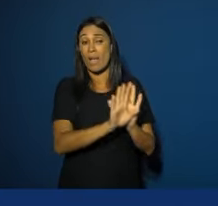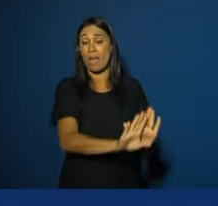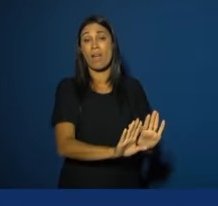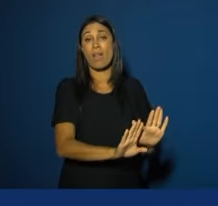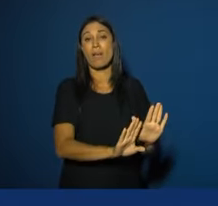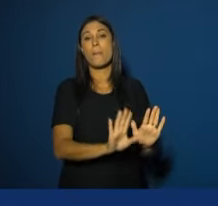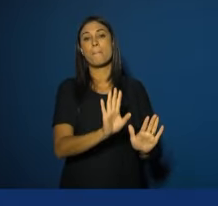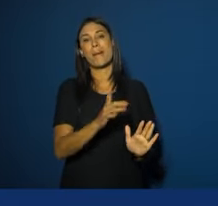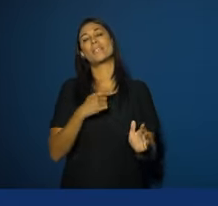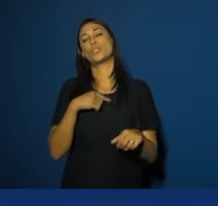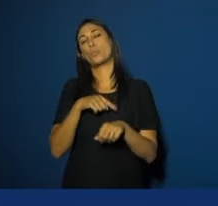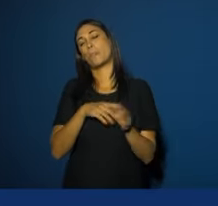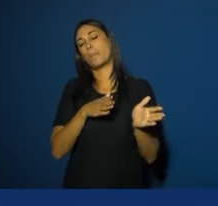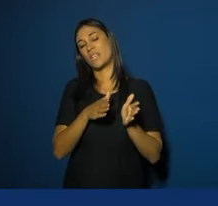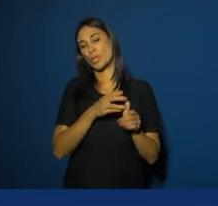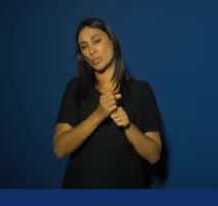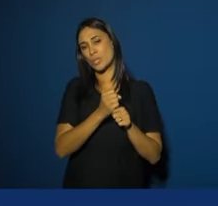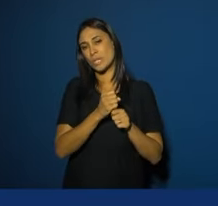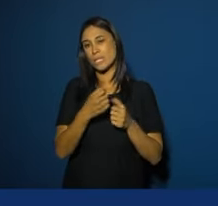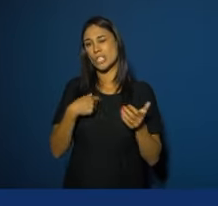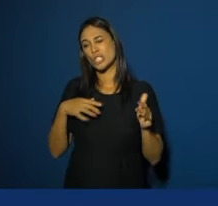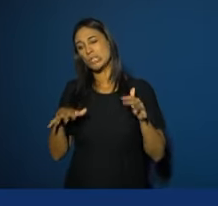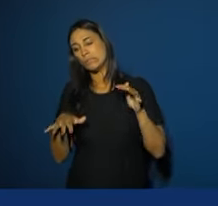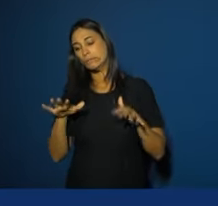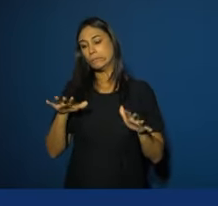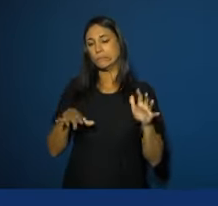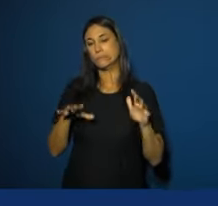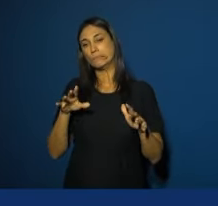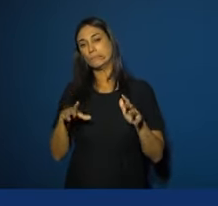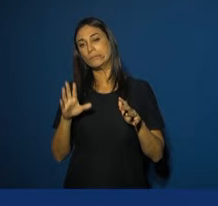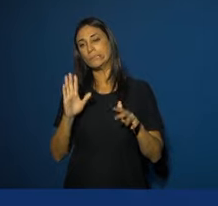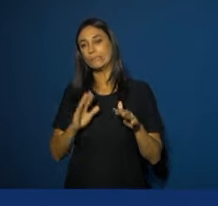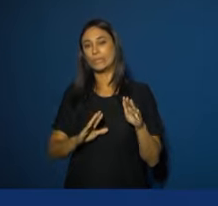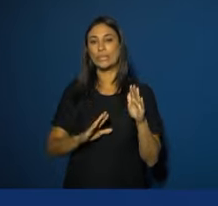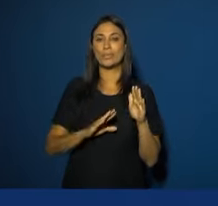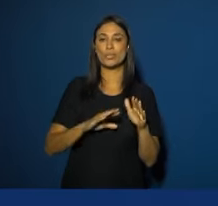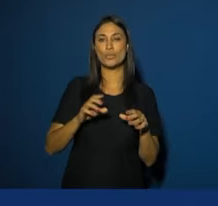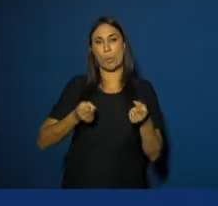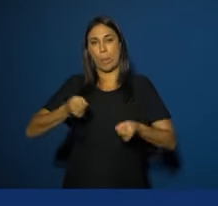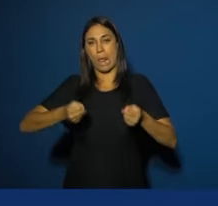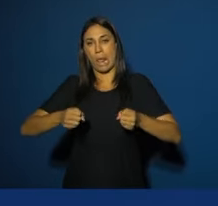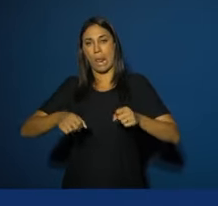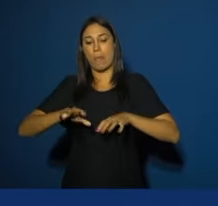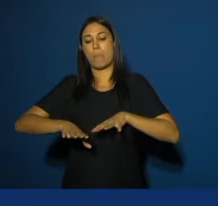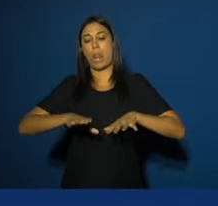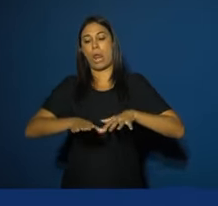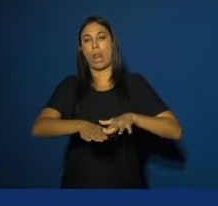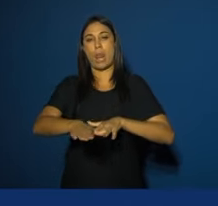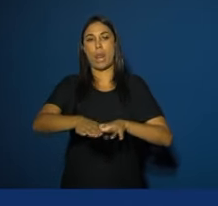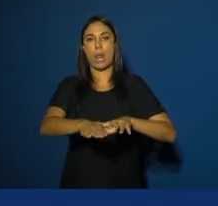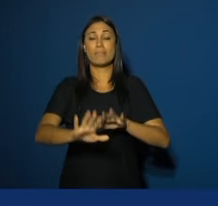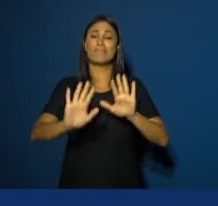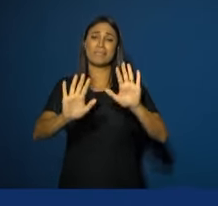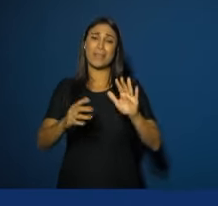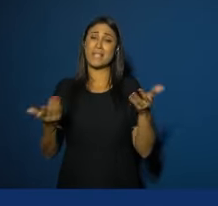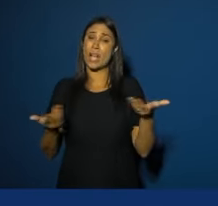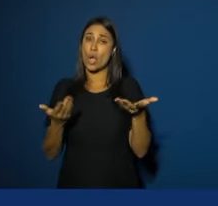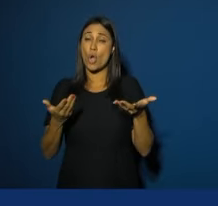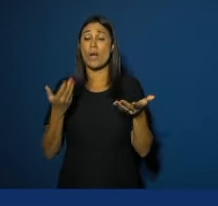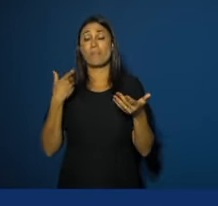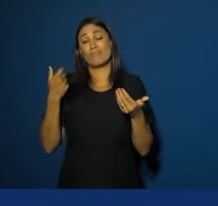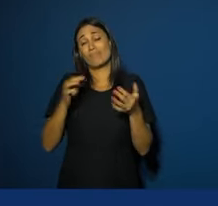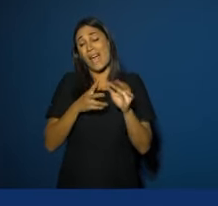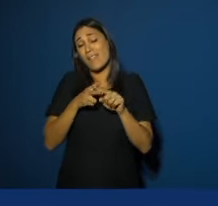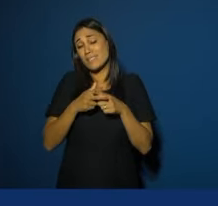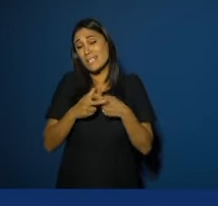de uns tempos para cá a gente balançou balançou balançou bateu no teto buraco na estrada também e essa Kombi ela vai